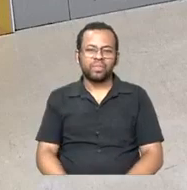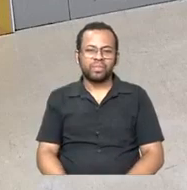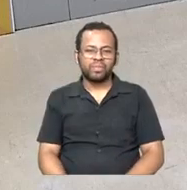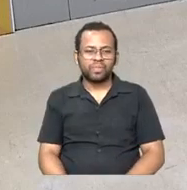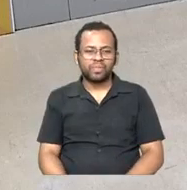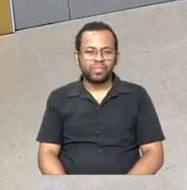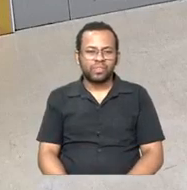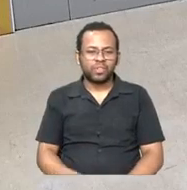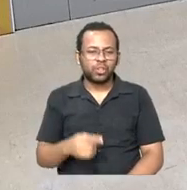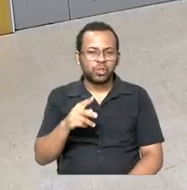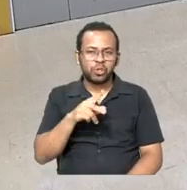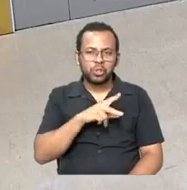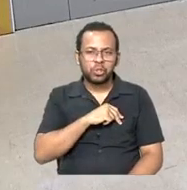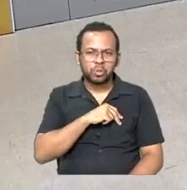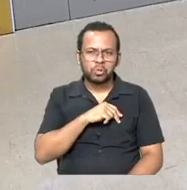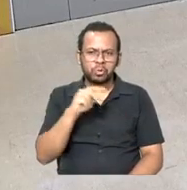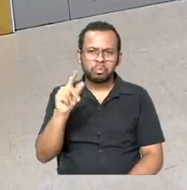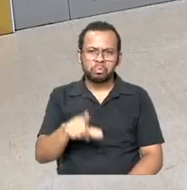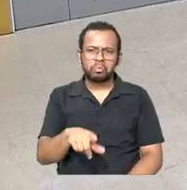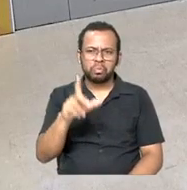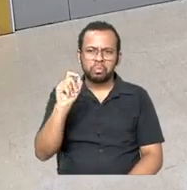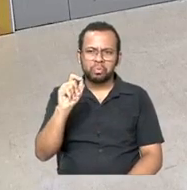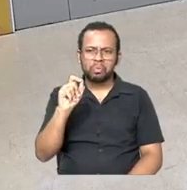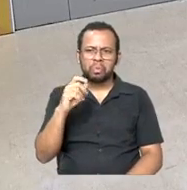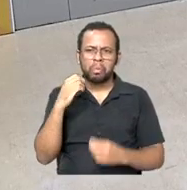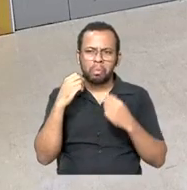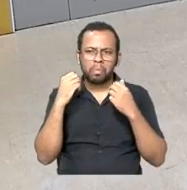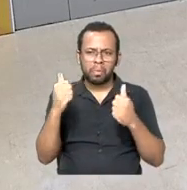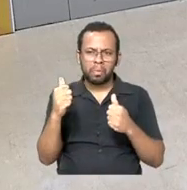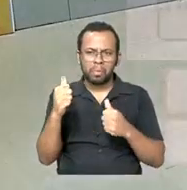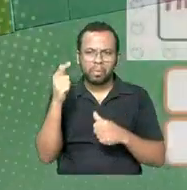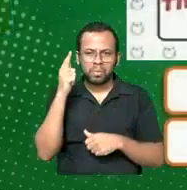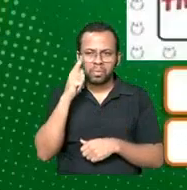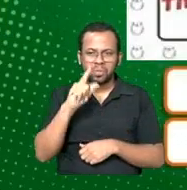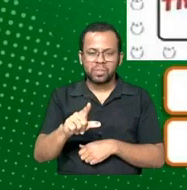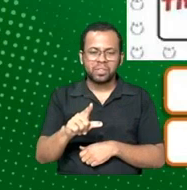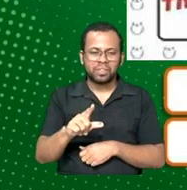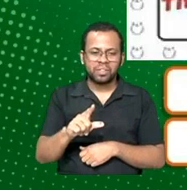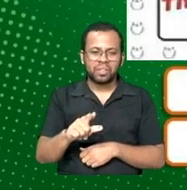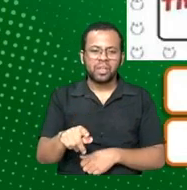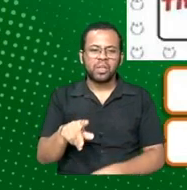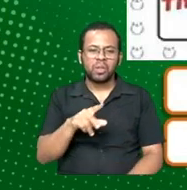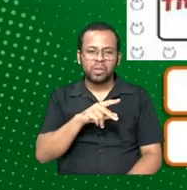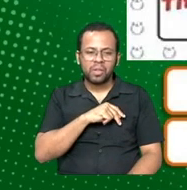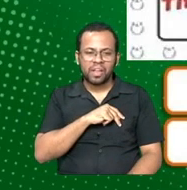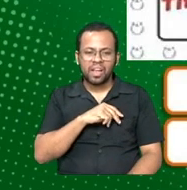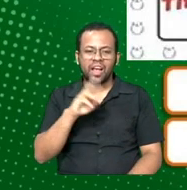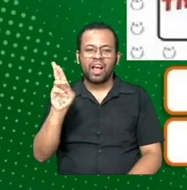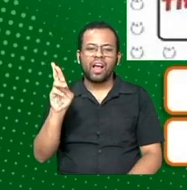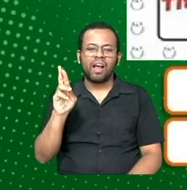já mandou pro gol esse daí era para levar quem é essa emoção não né